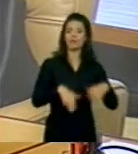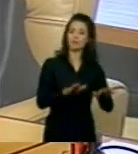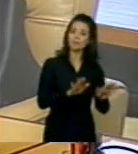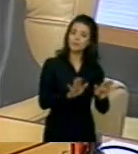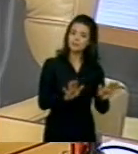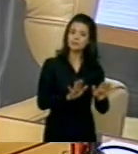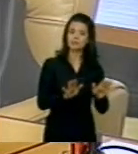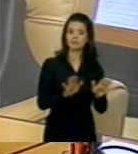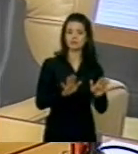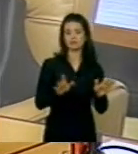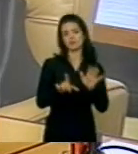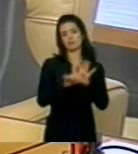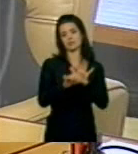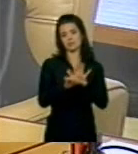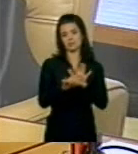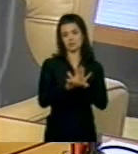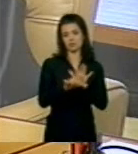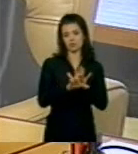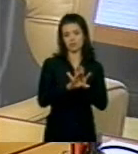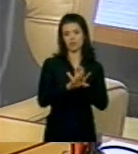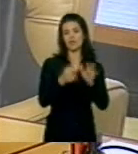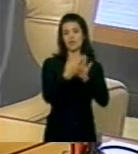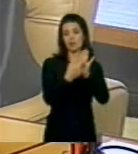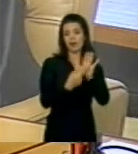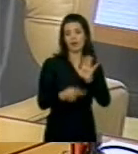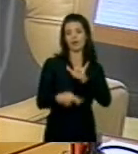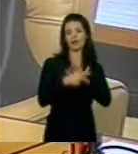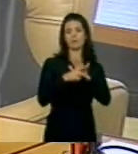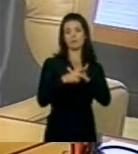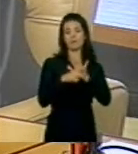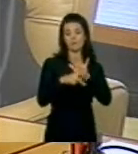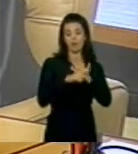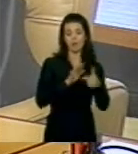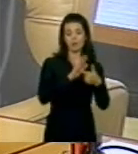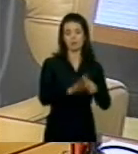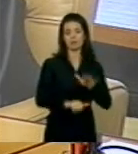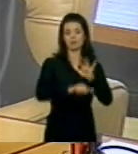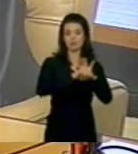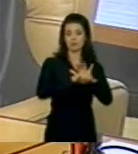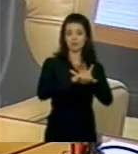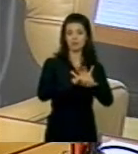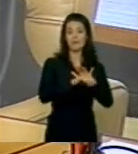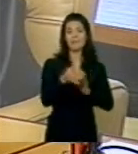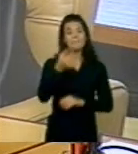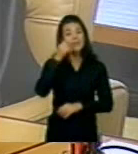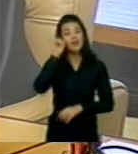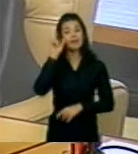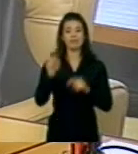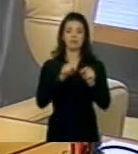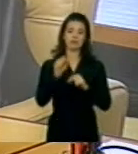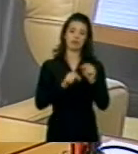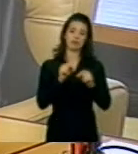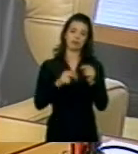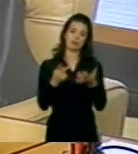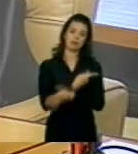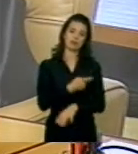para investigação ou instrução criminal e nos casos expressamente previstos para evitar a prática de infrações penais, diz o